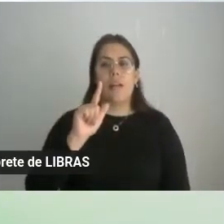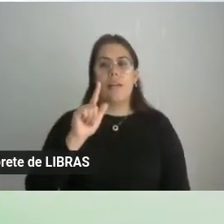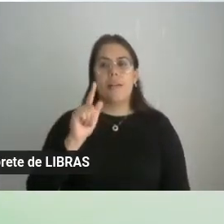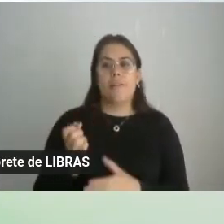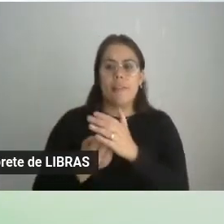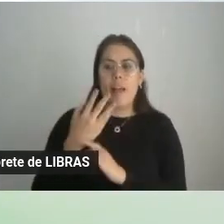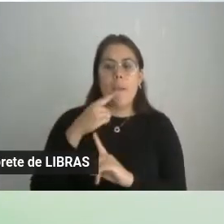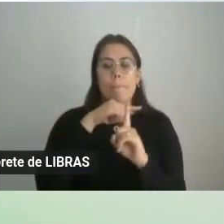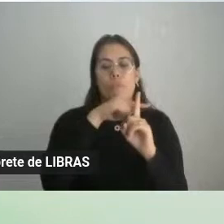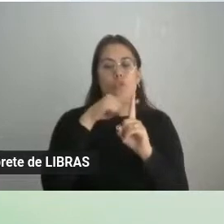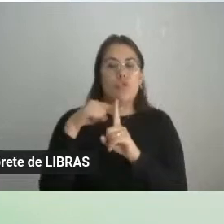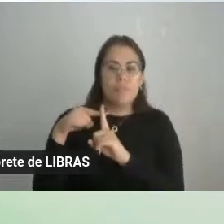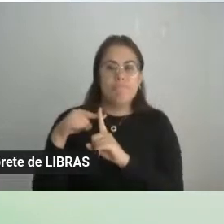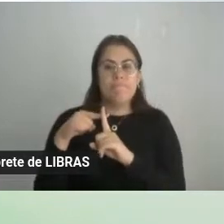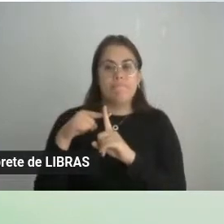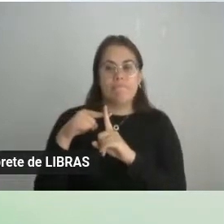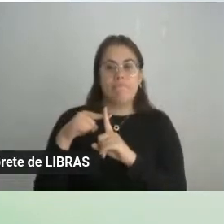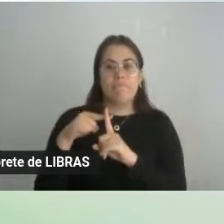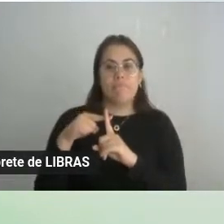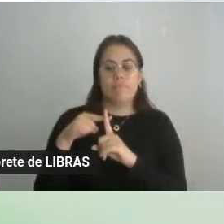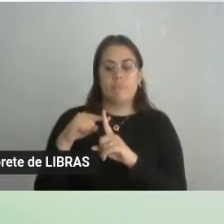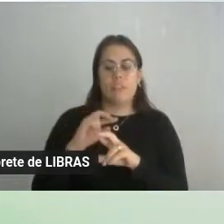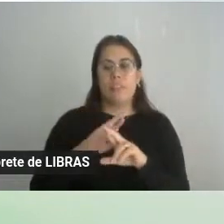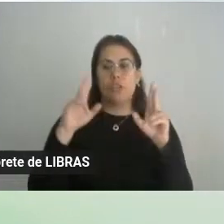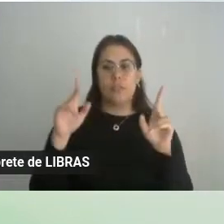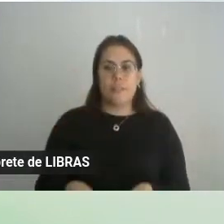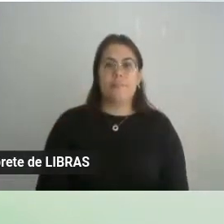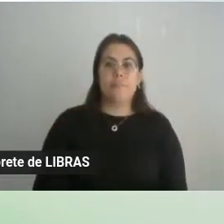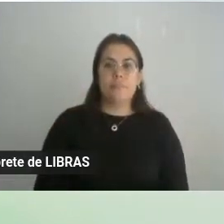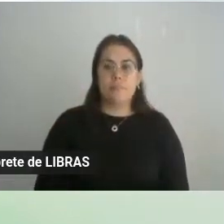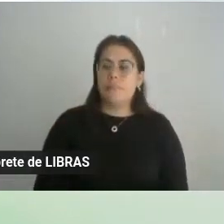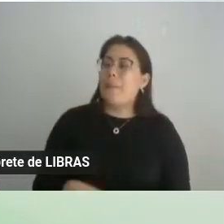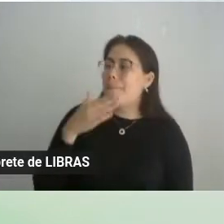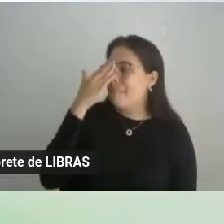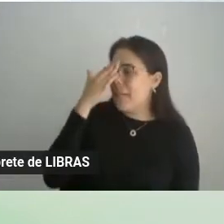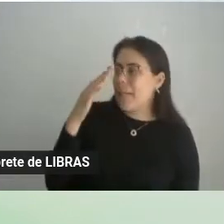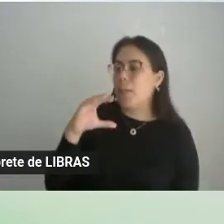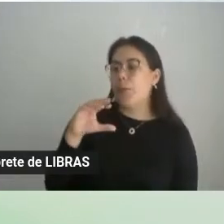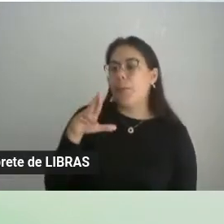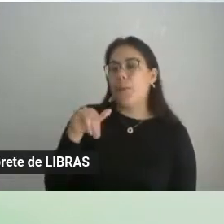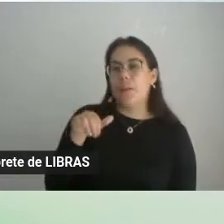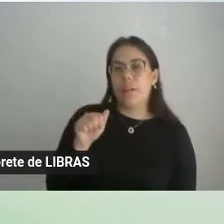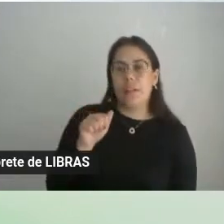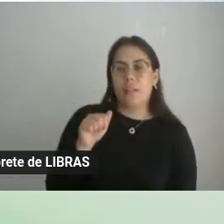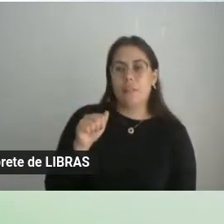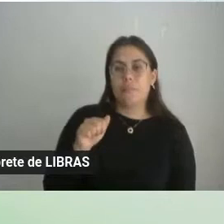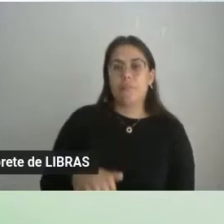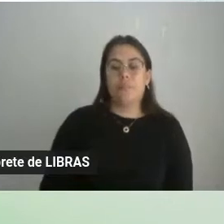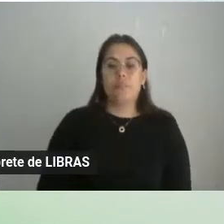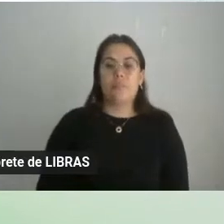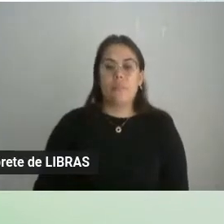que realmente faça diferença. Muito obrigada, Correia. Coronel Chaves, por gentileza, a